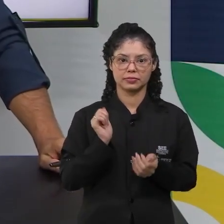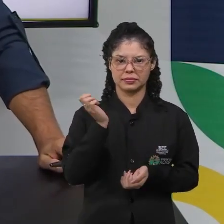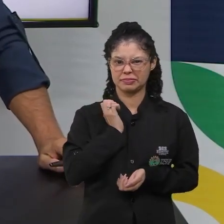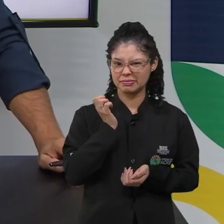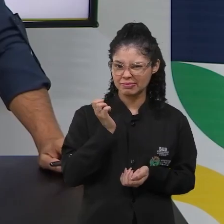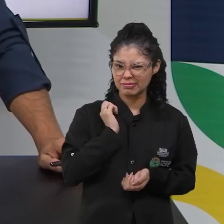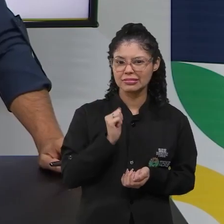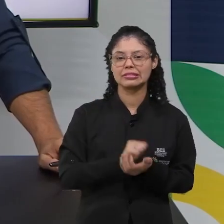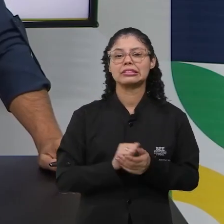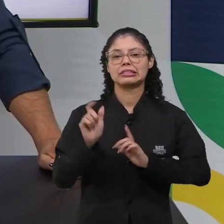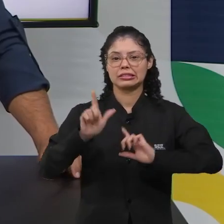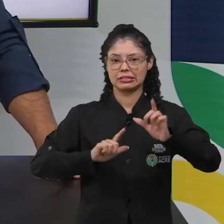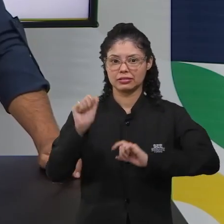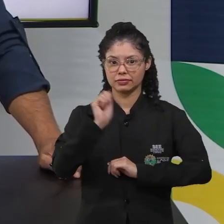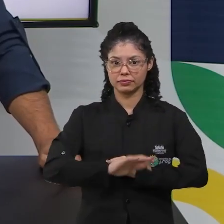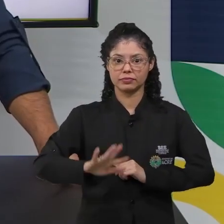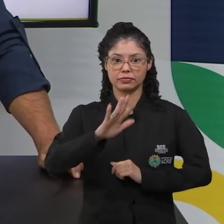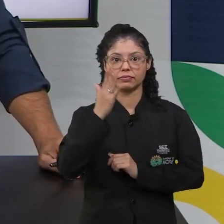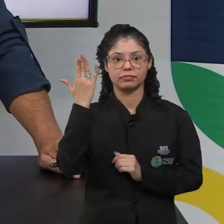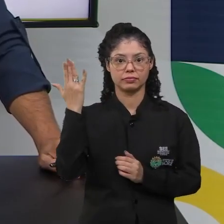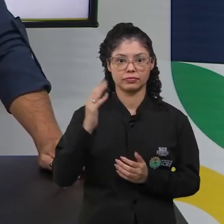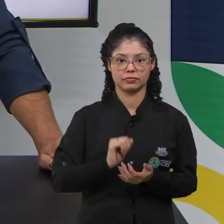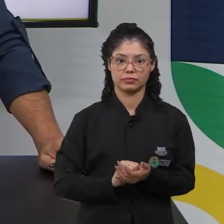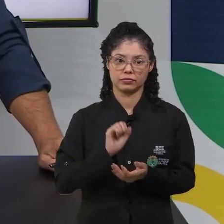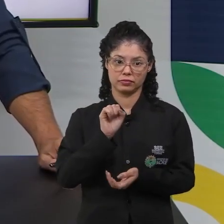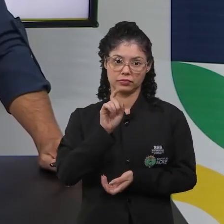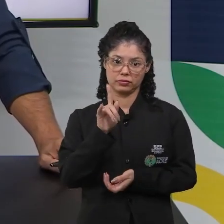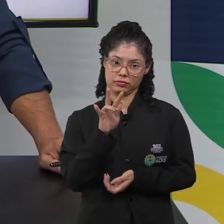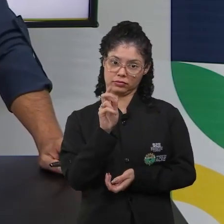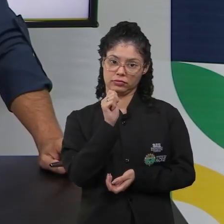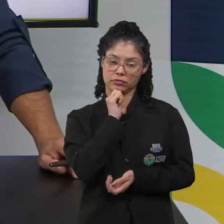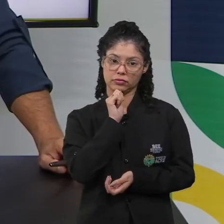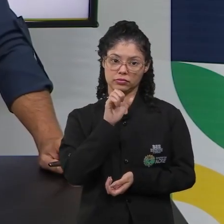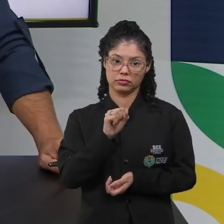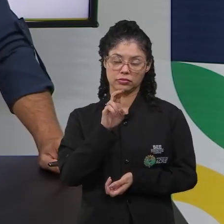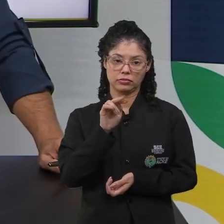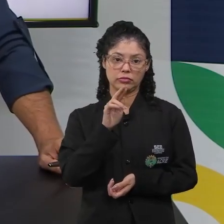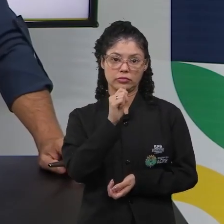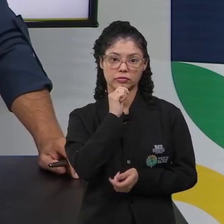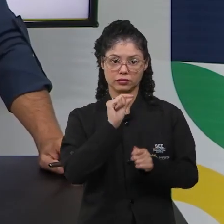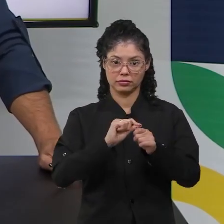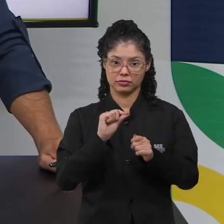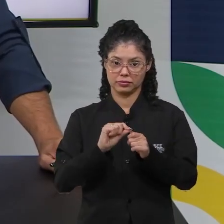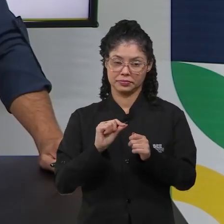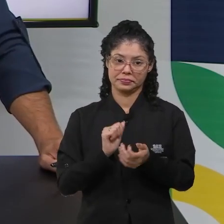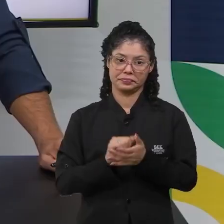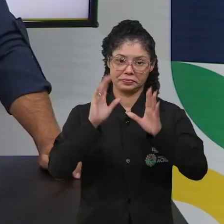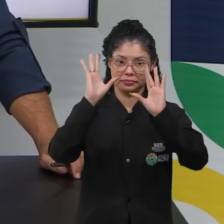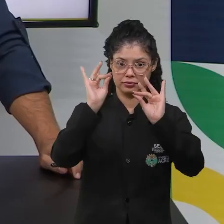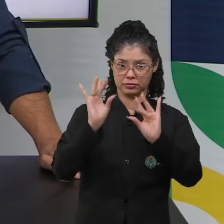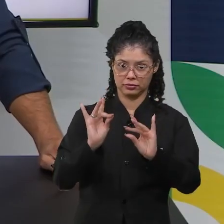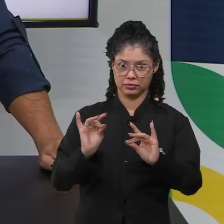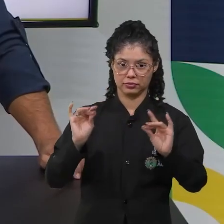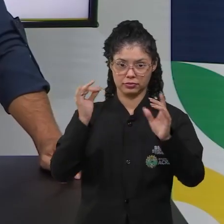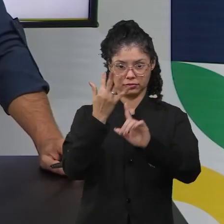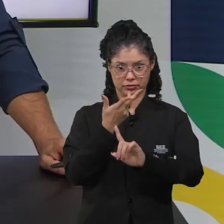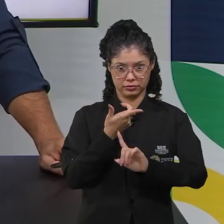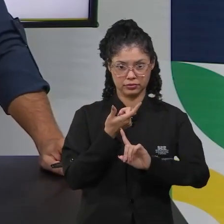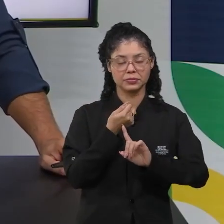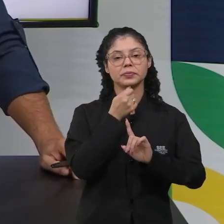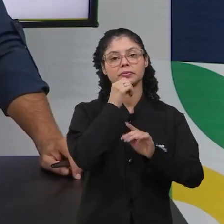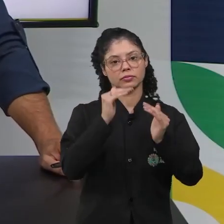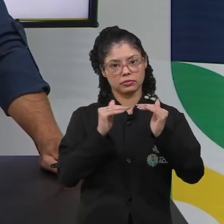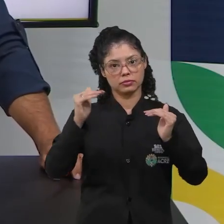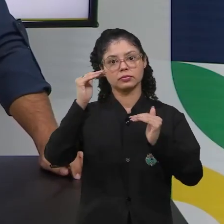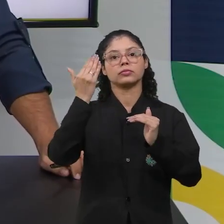da televisão internacional é esse momento, o show do intervalo do Super Bowl, em que é feito esse aceno artístico, vai